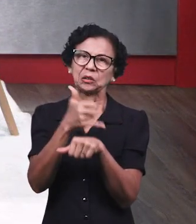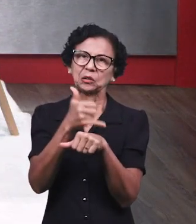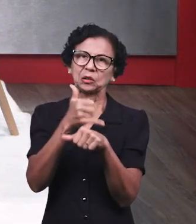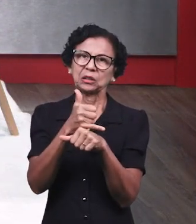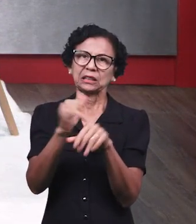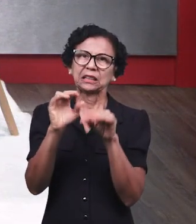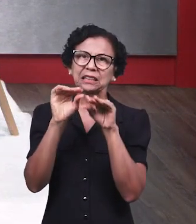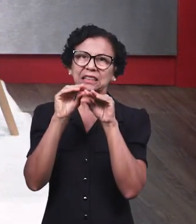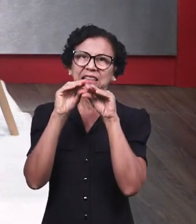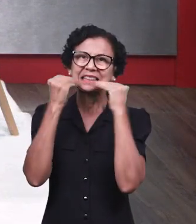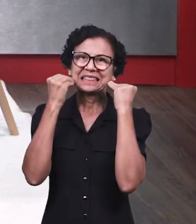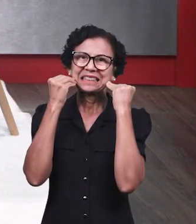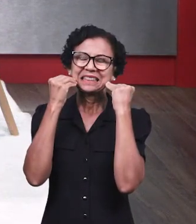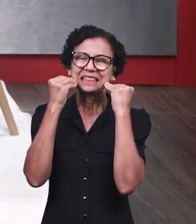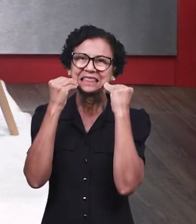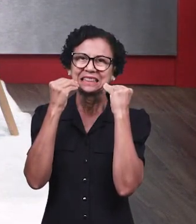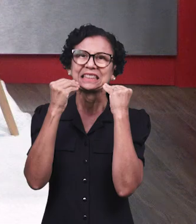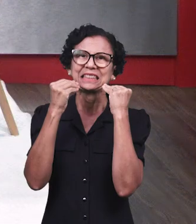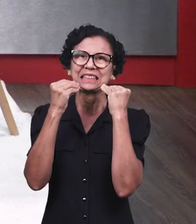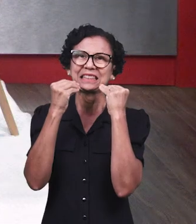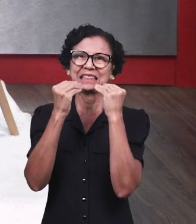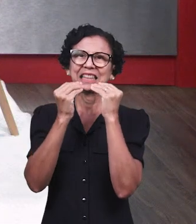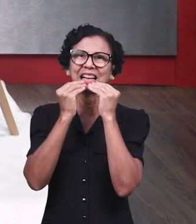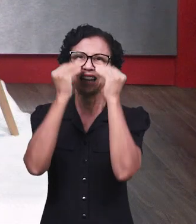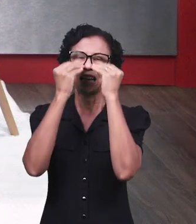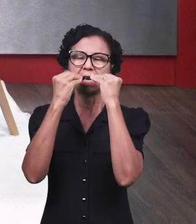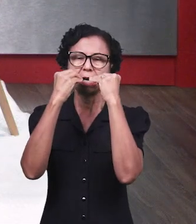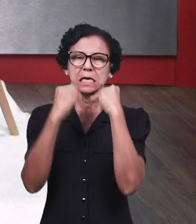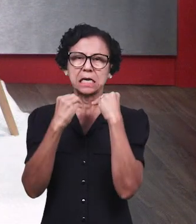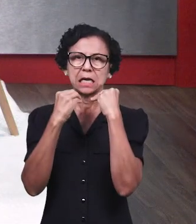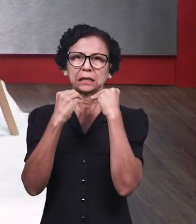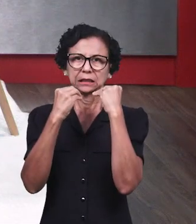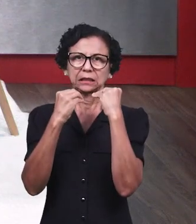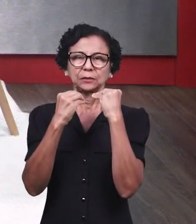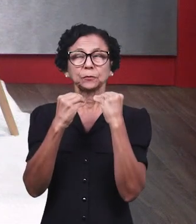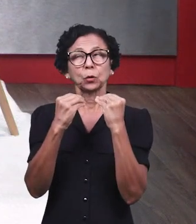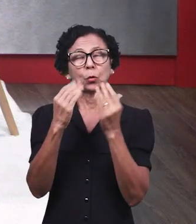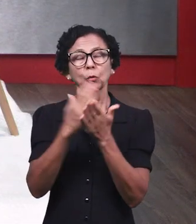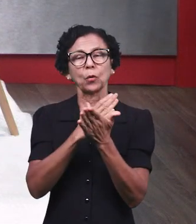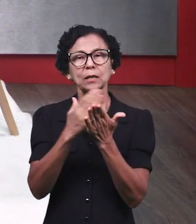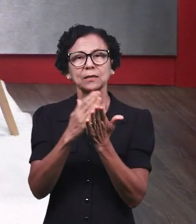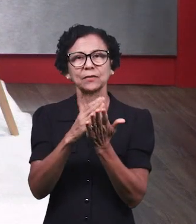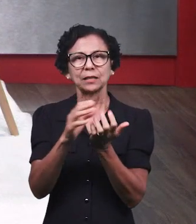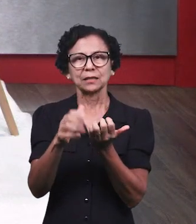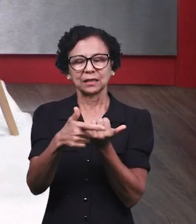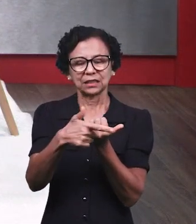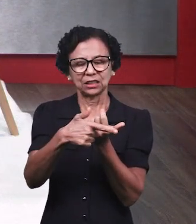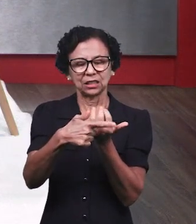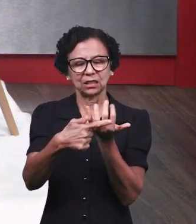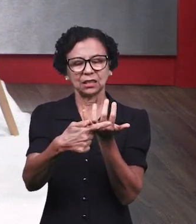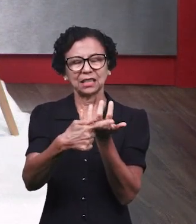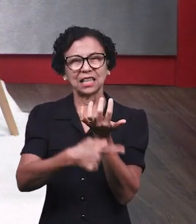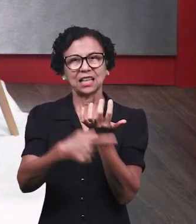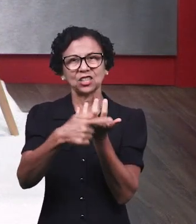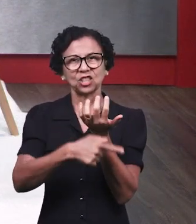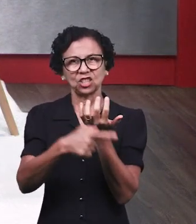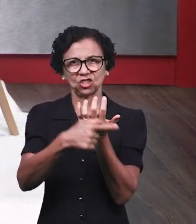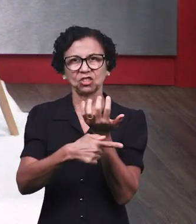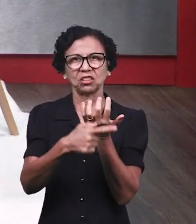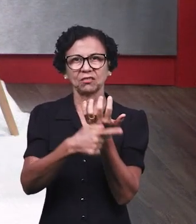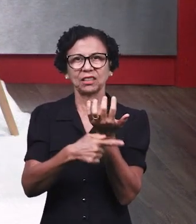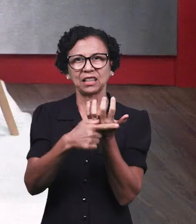do aparelho, né? Existem pacientes que têm uma inflamação na gengiva, né?